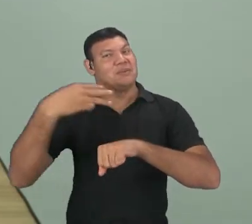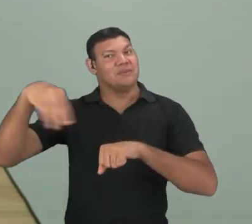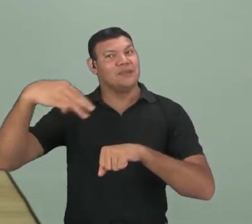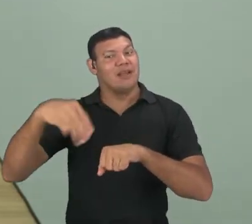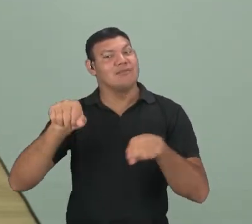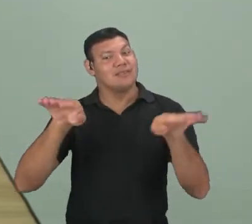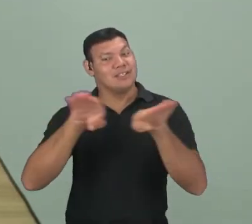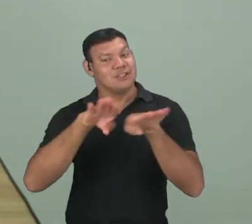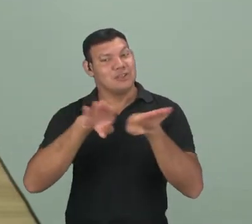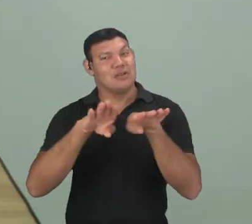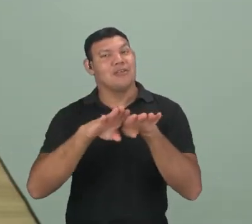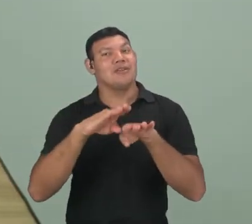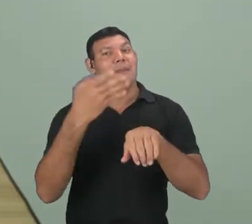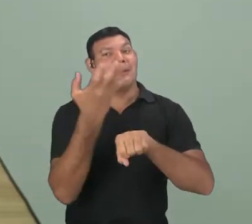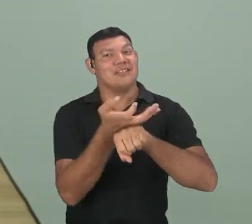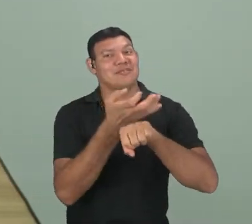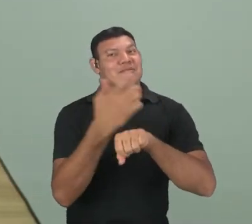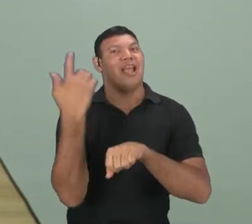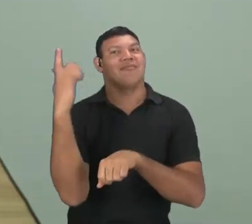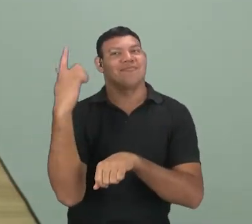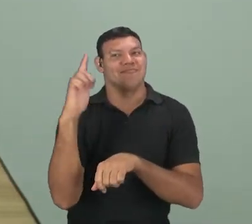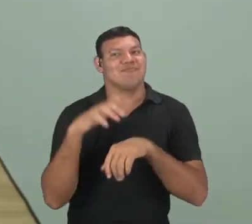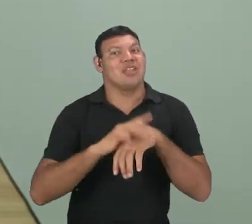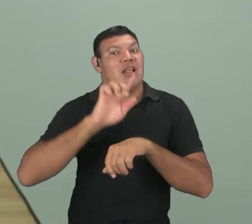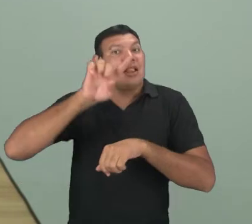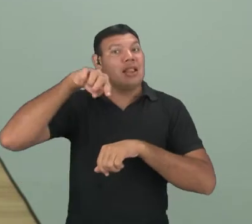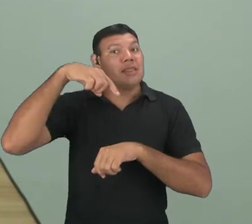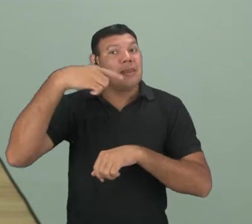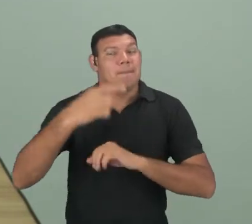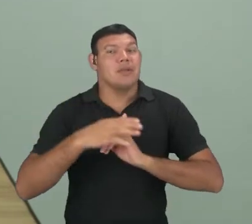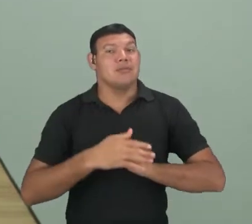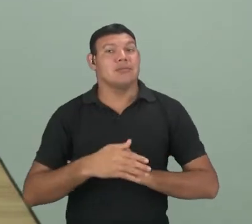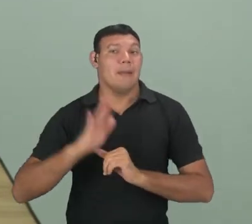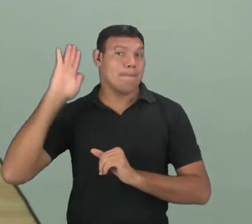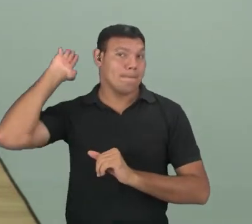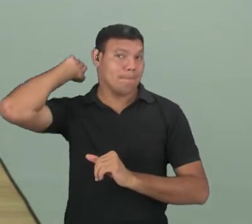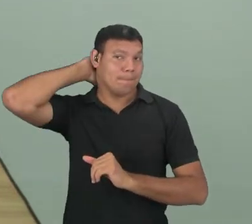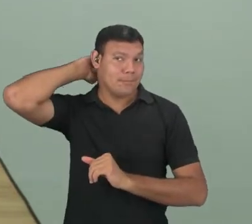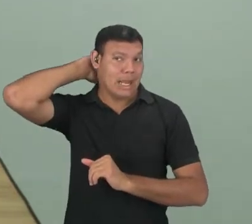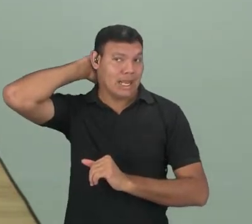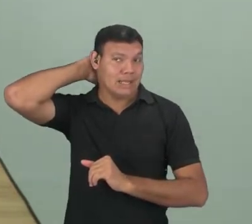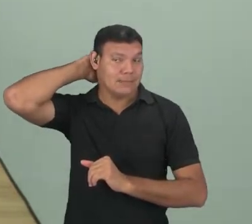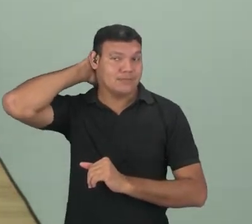tempo, Depois nós temos aí o Pará,